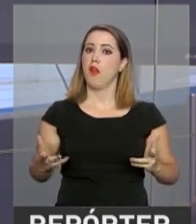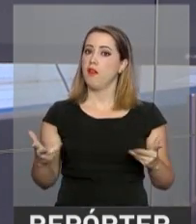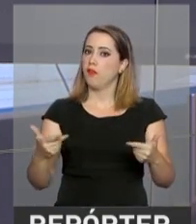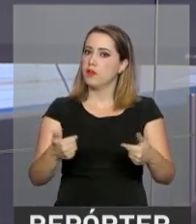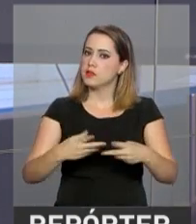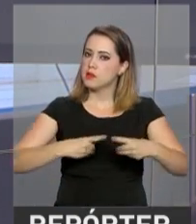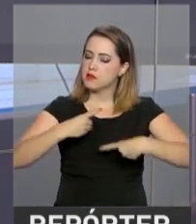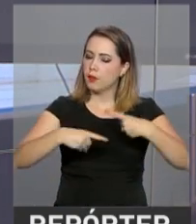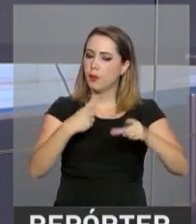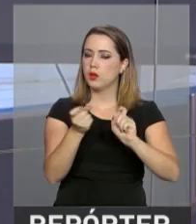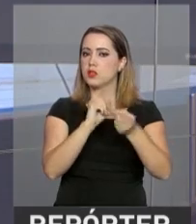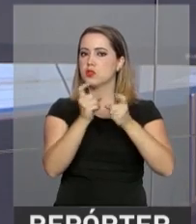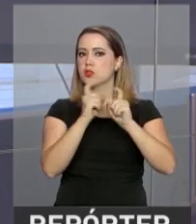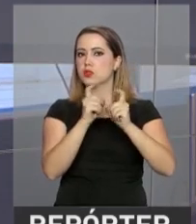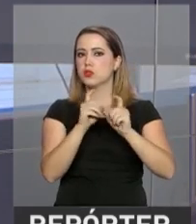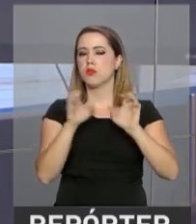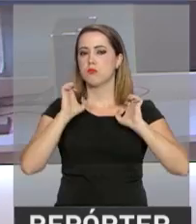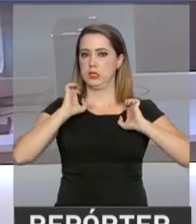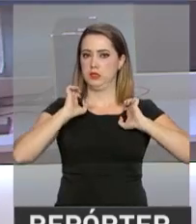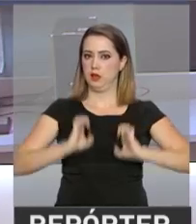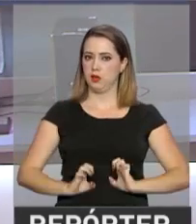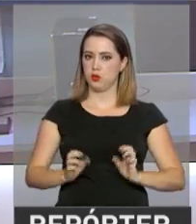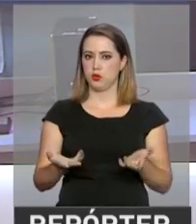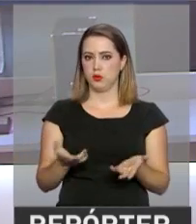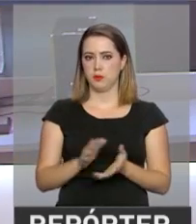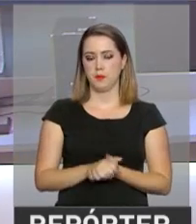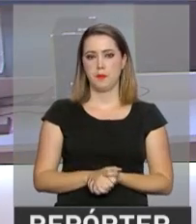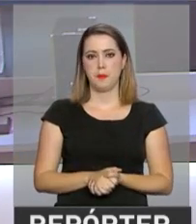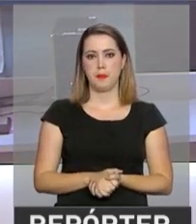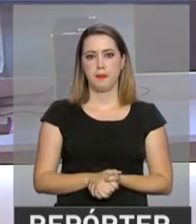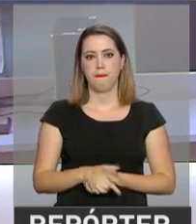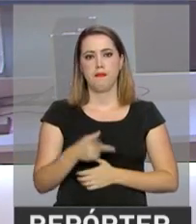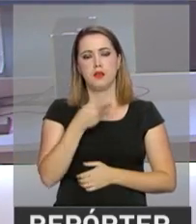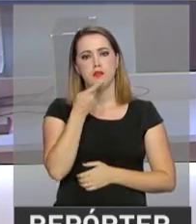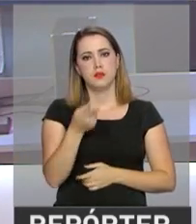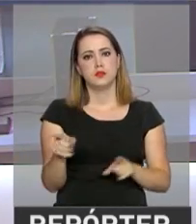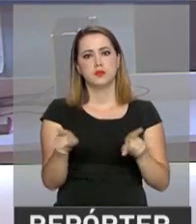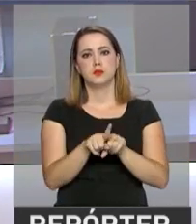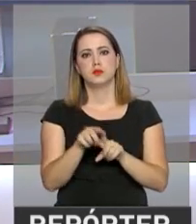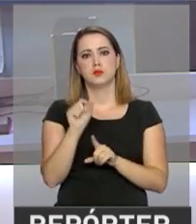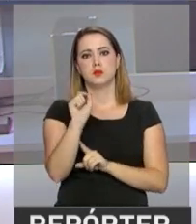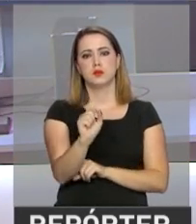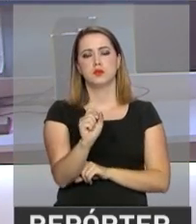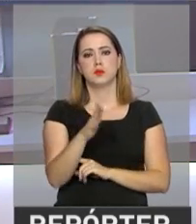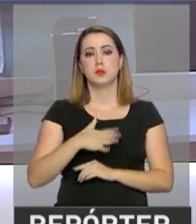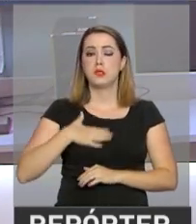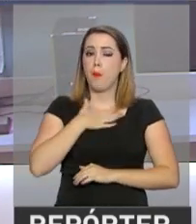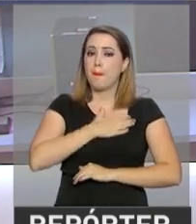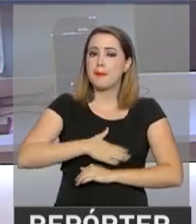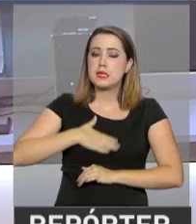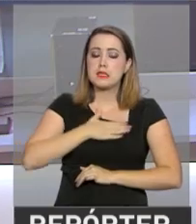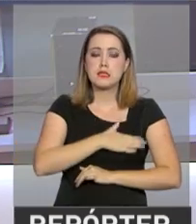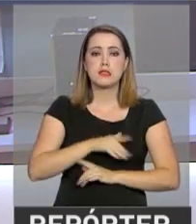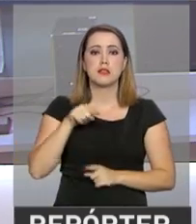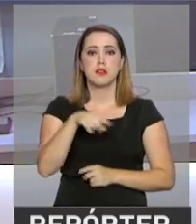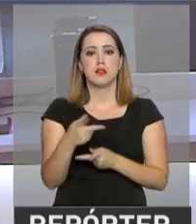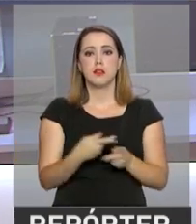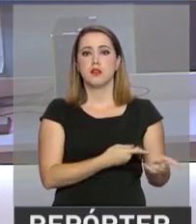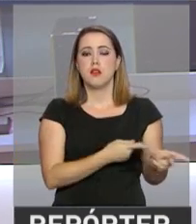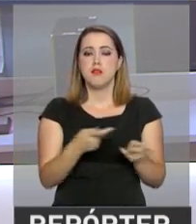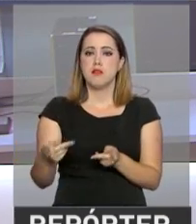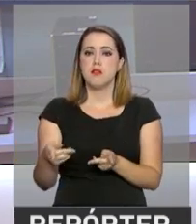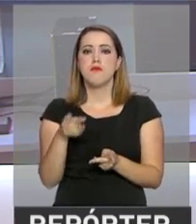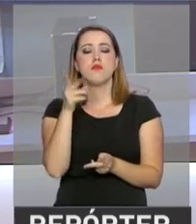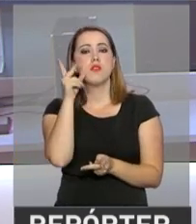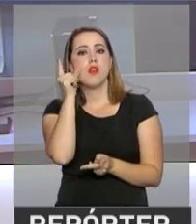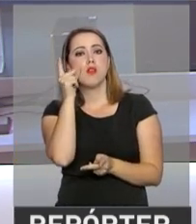política, administrativa e ética. Afirmou também que é com um enorme prazer que ele visita o Ceará